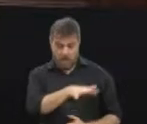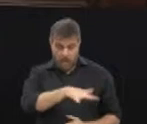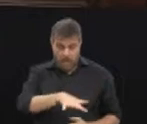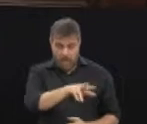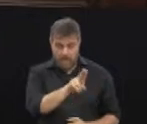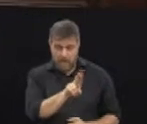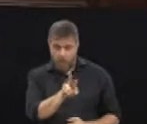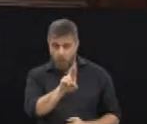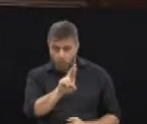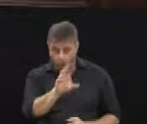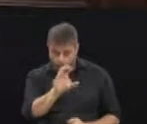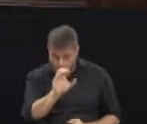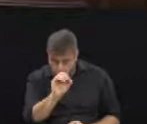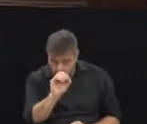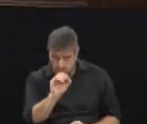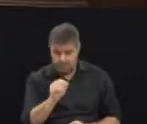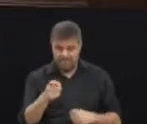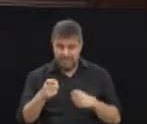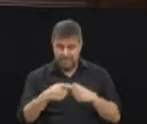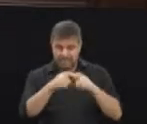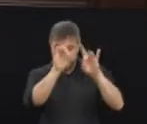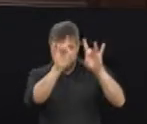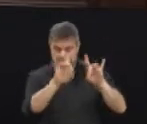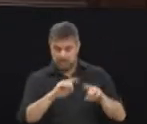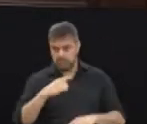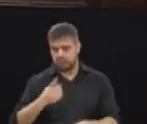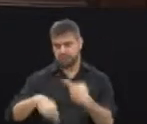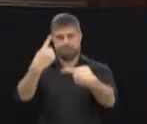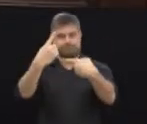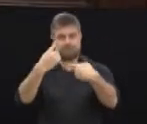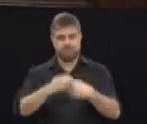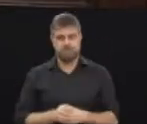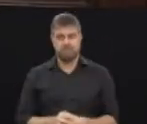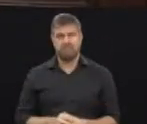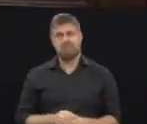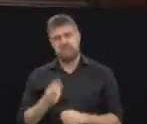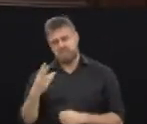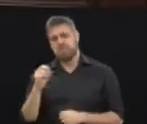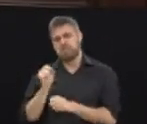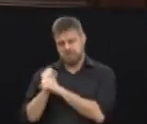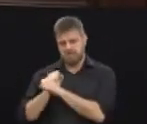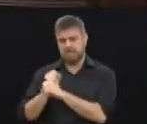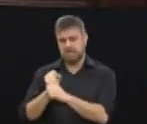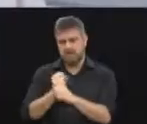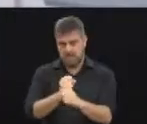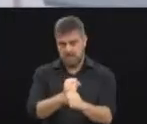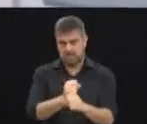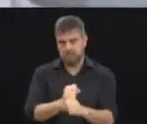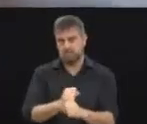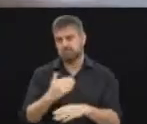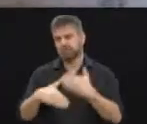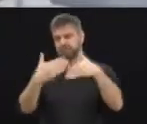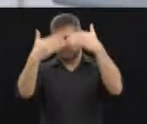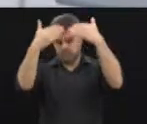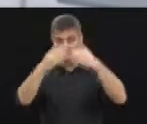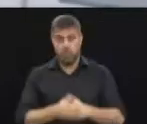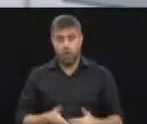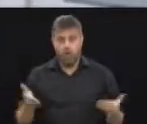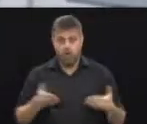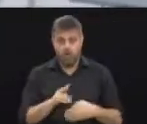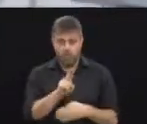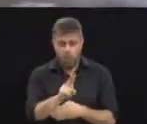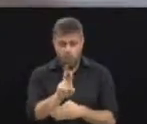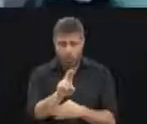A urologia é uma dessas especialidades que mais evoluiu nos últimos 20, 30 anos. Hoje,